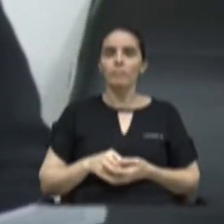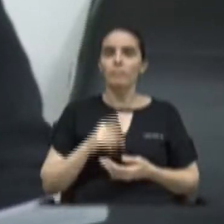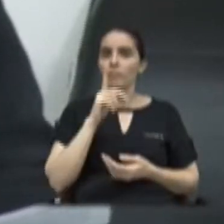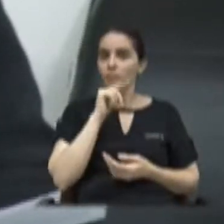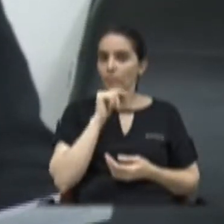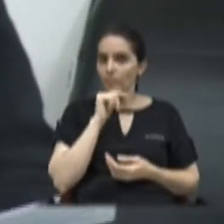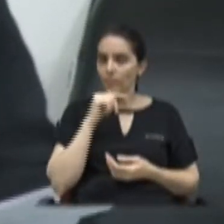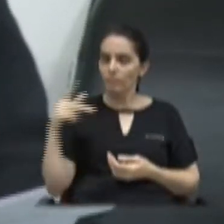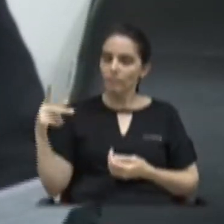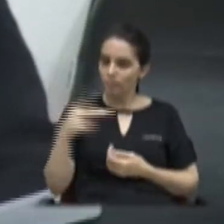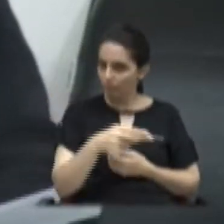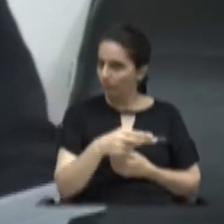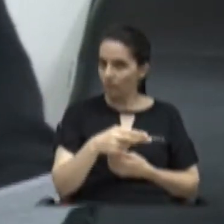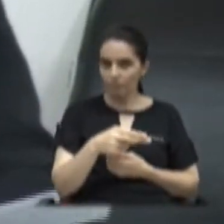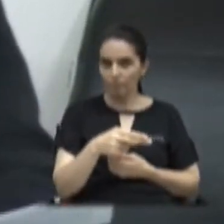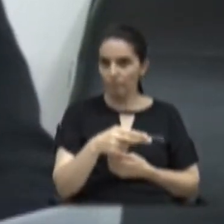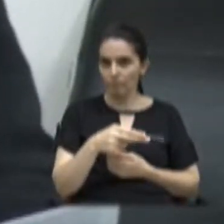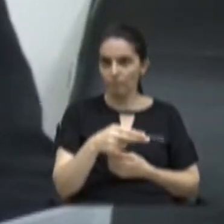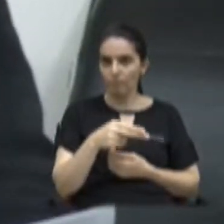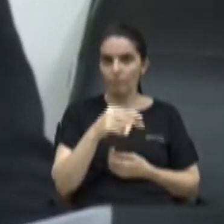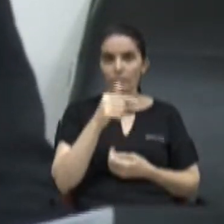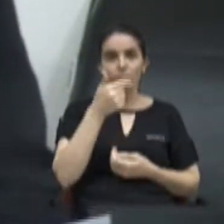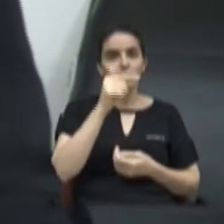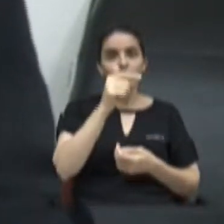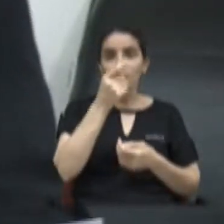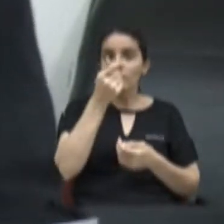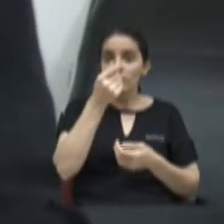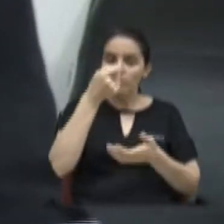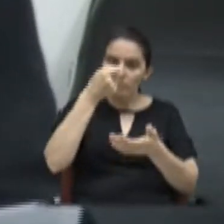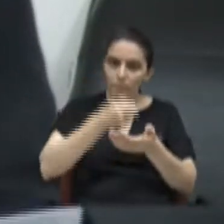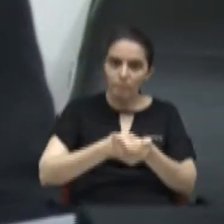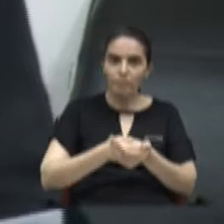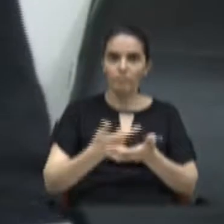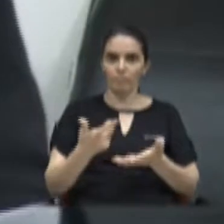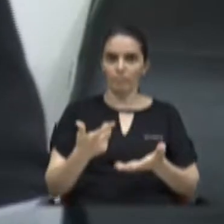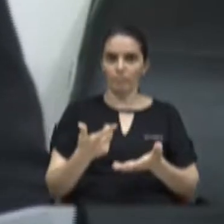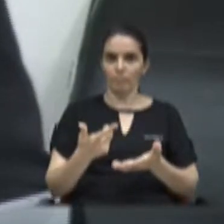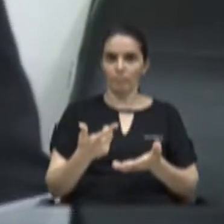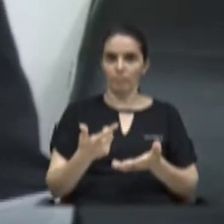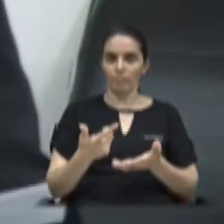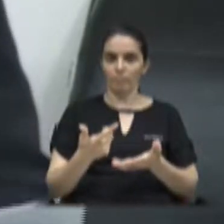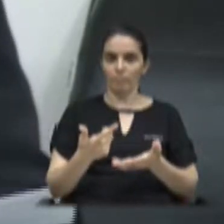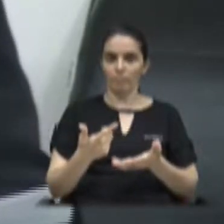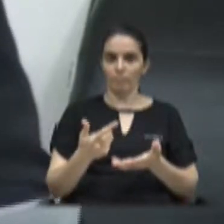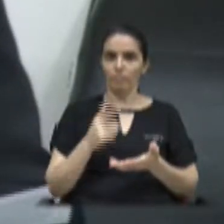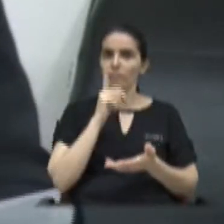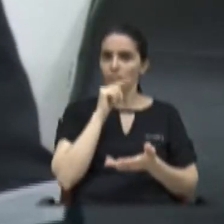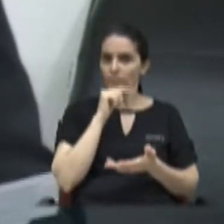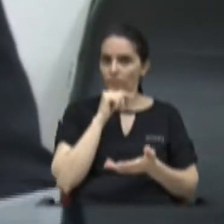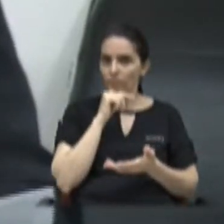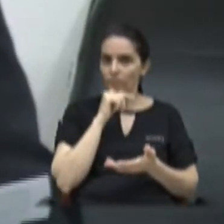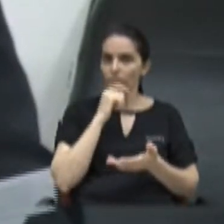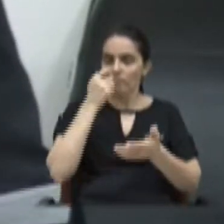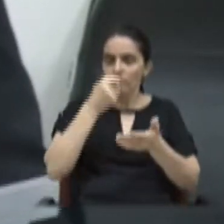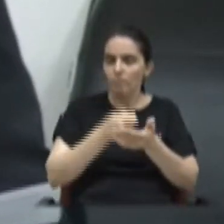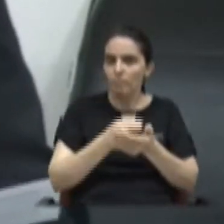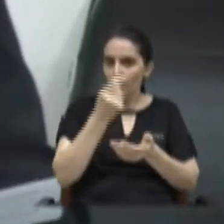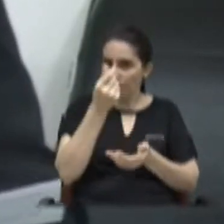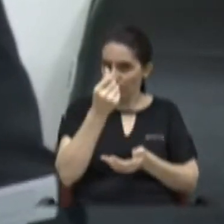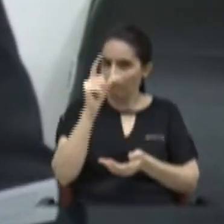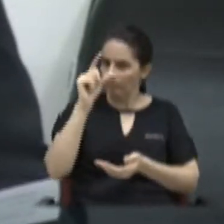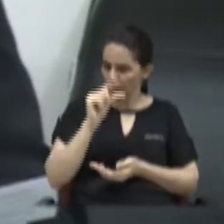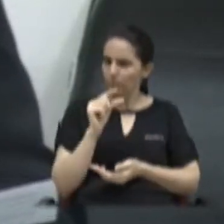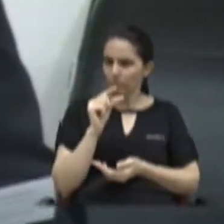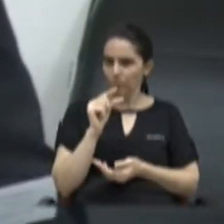cortada e já não tem o dinheiro para poder fazer a sua religação, é uma tarifa baixa? Está lá